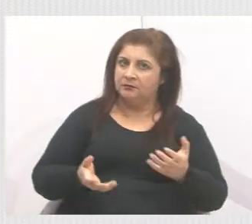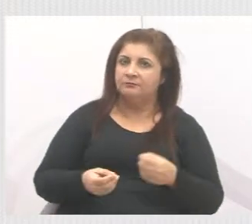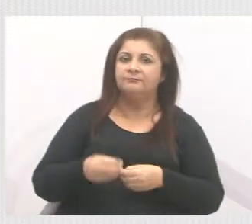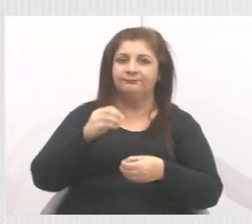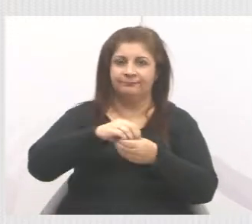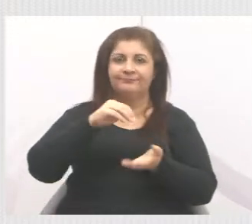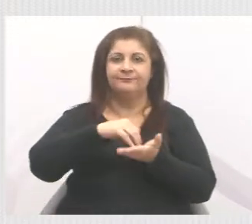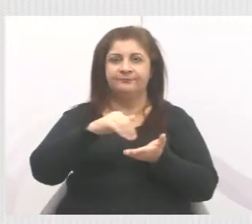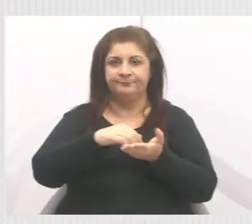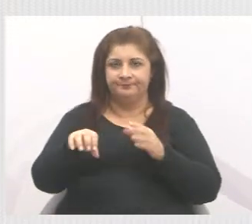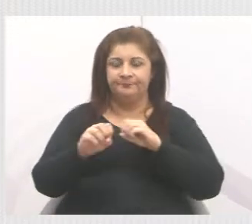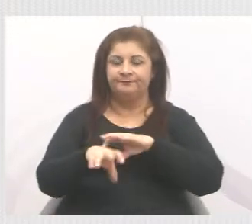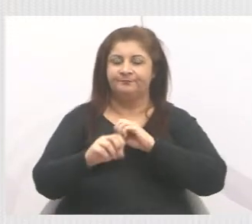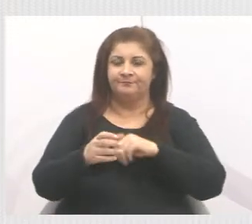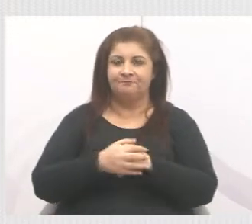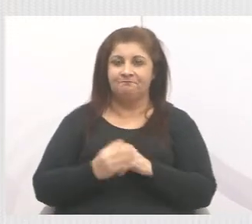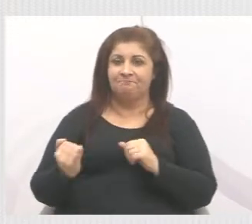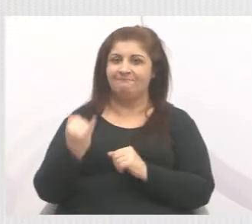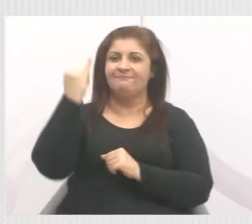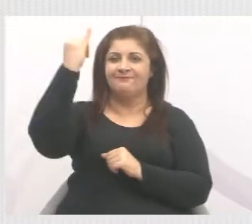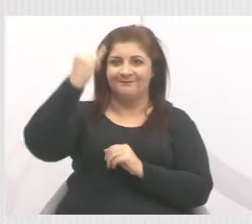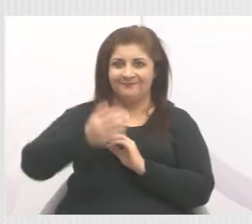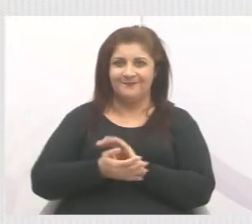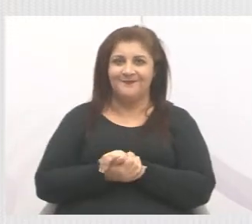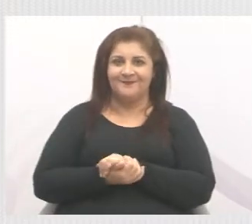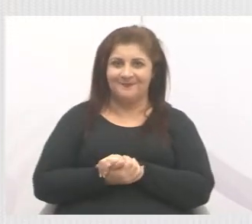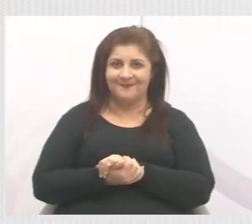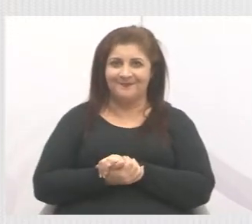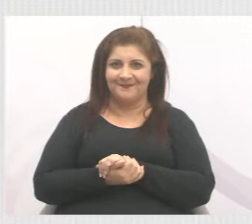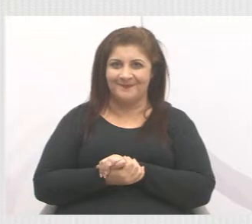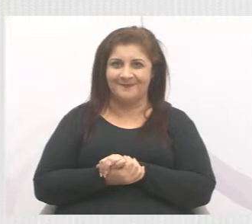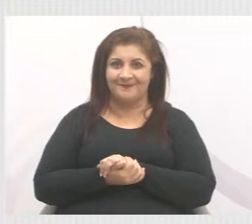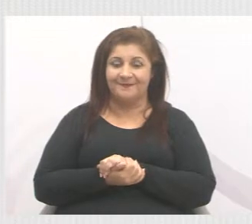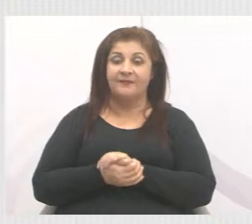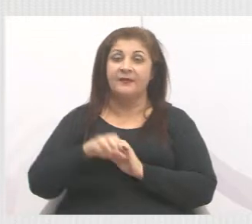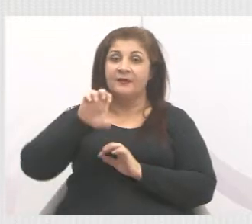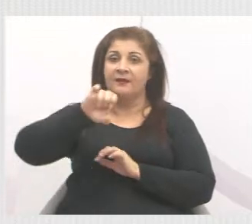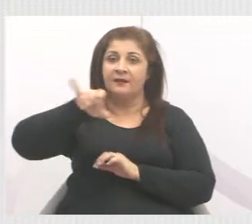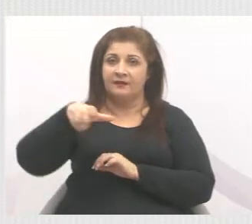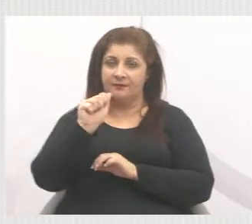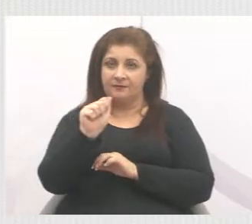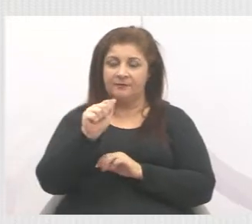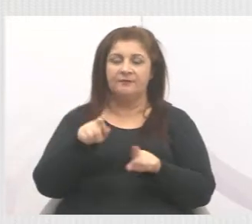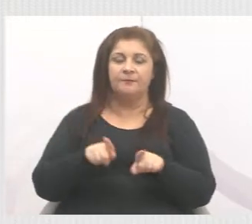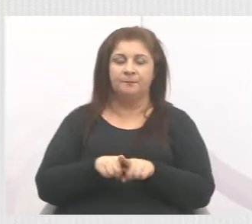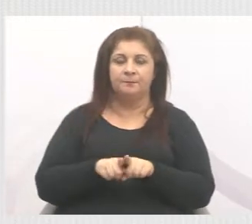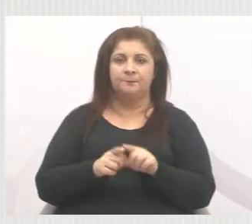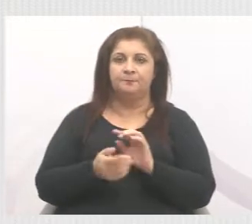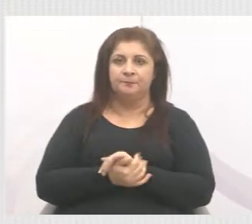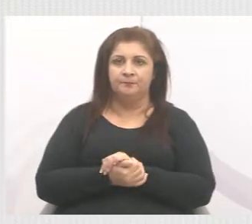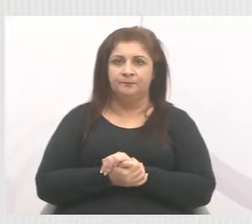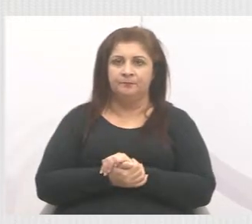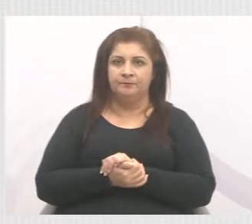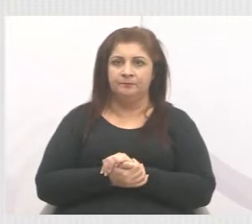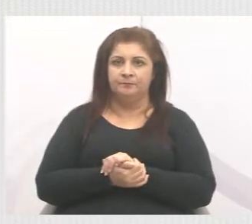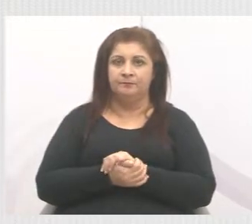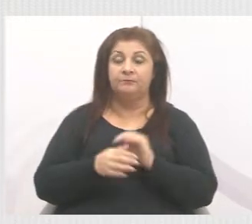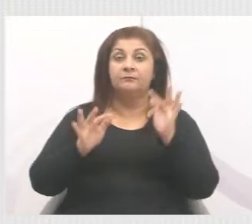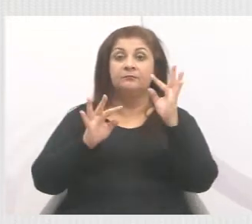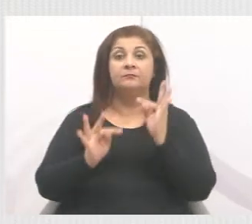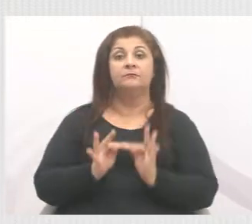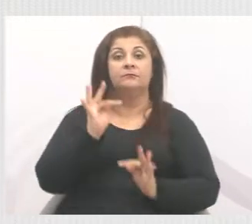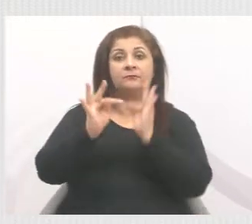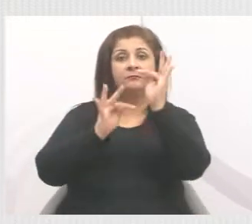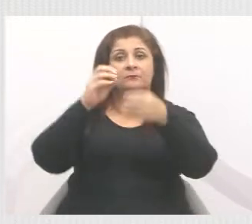Educação e tem sido valorizado bastante. Ampliação da educação de jovens e adultos, a EJA, expansão do uso de